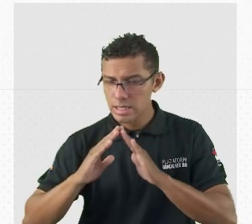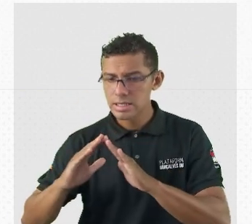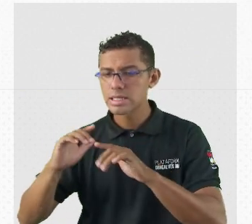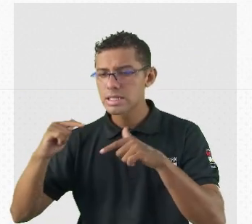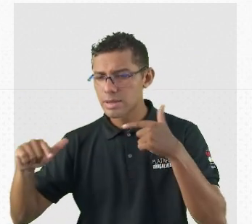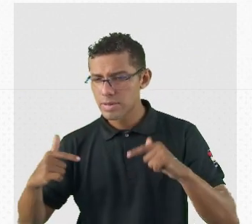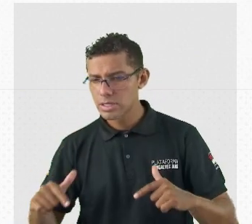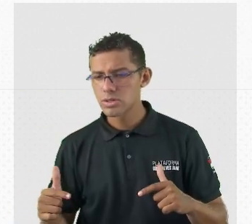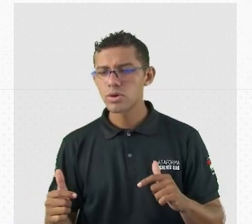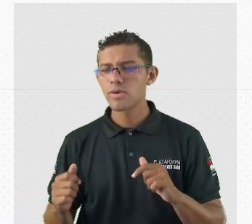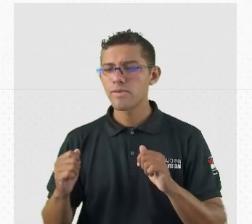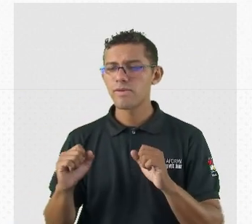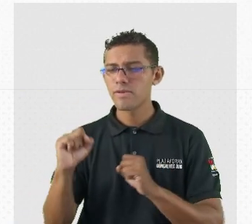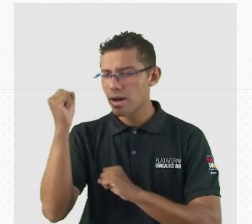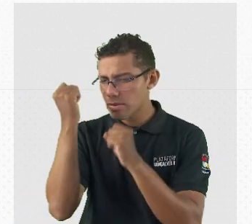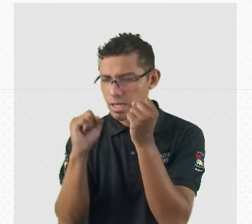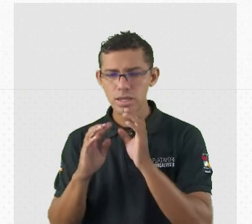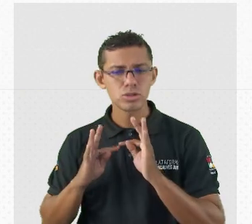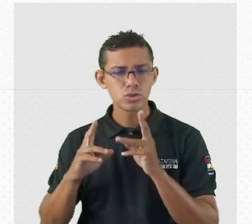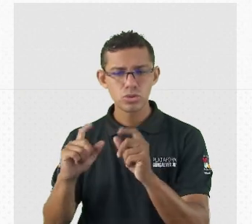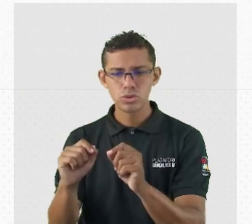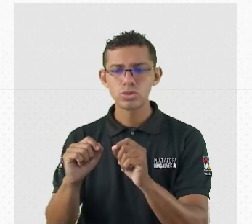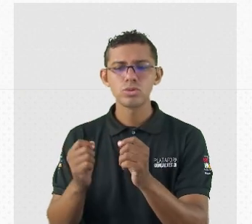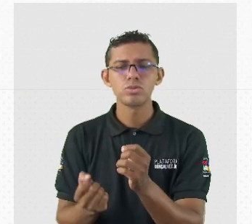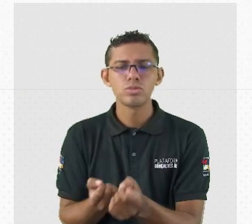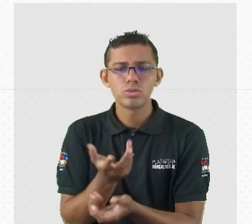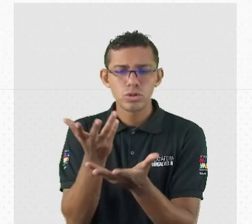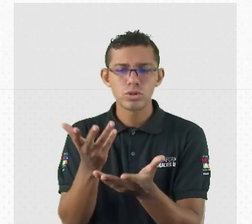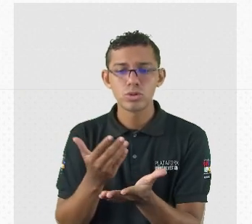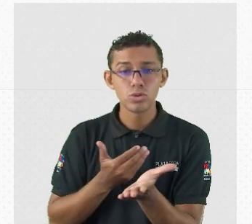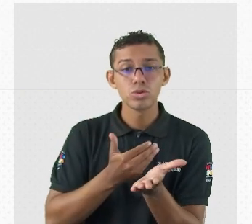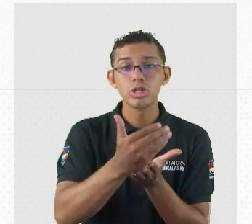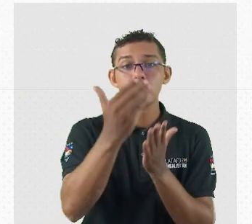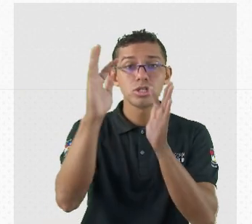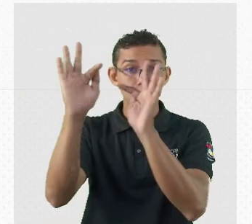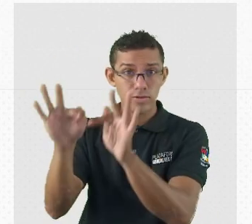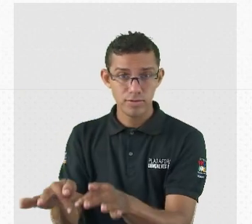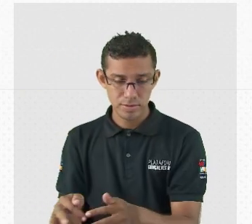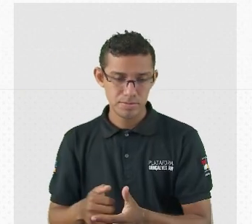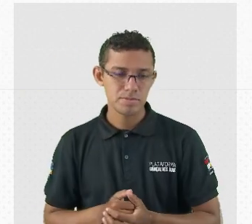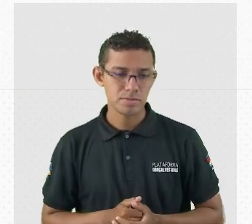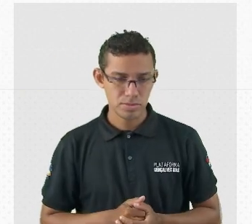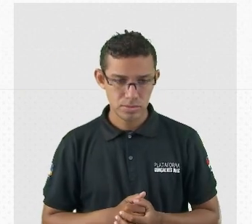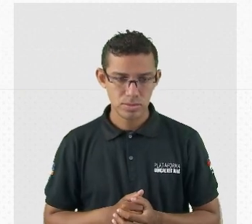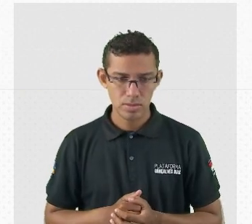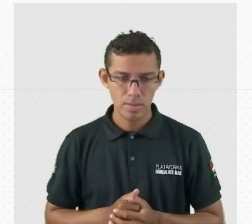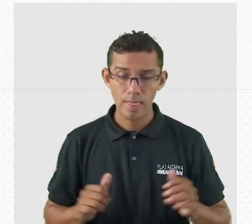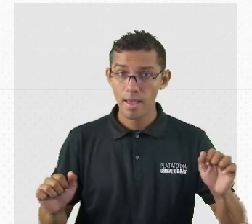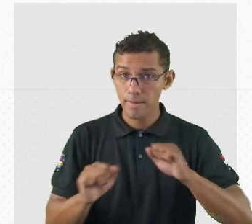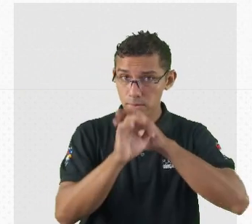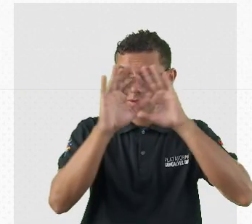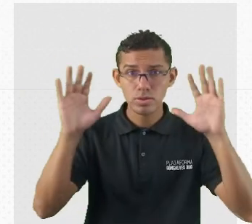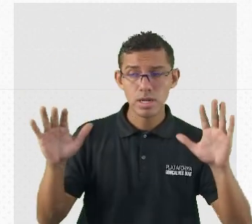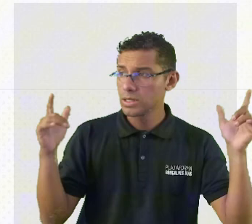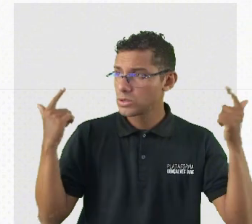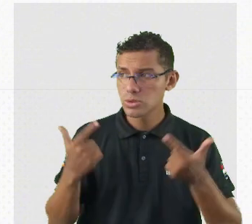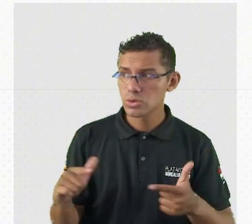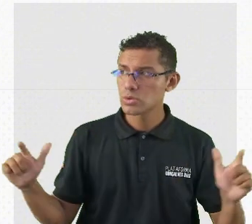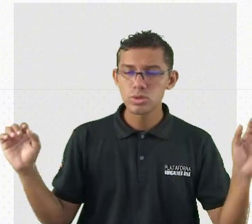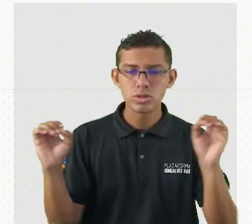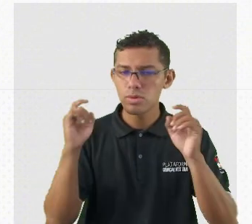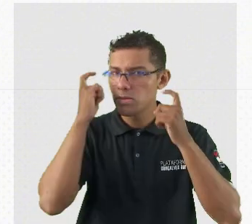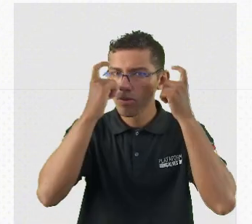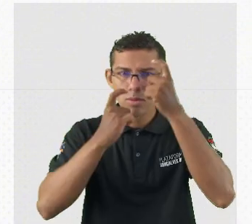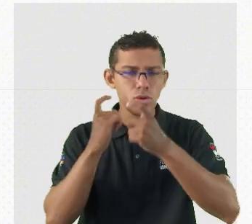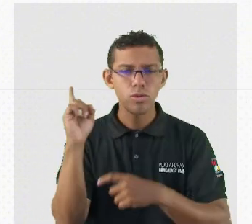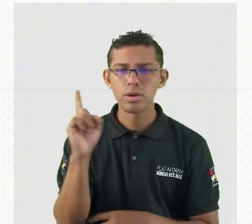trabalhador fabricava todo o produto do início ao fim. Tá? Muito claramente aqui não existia uma